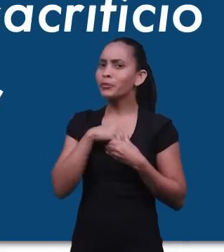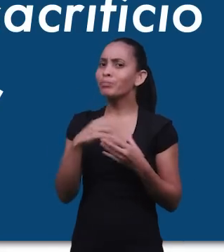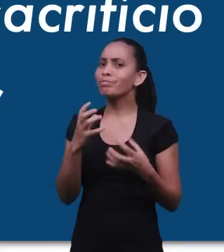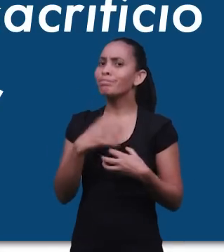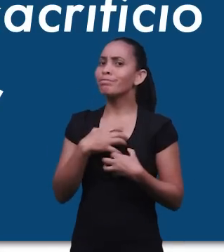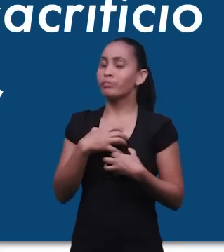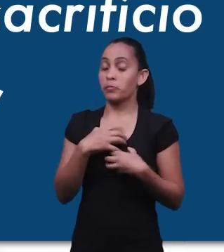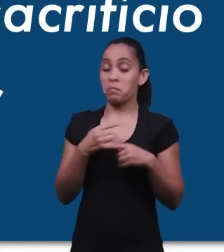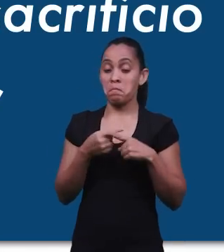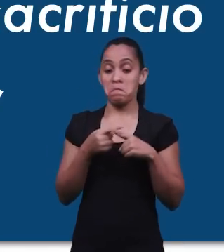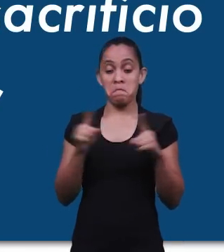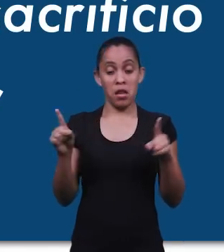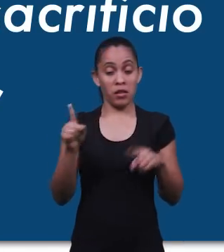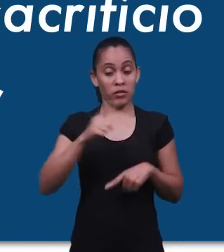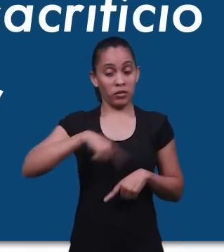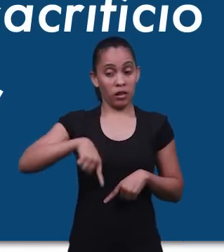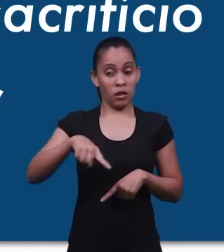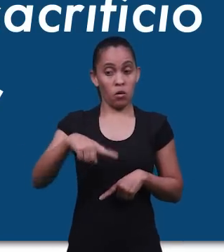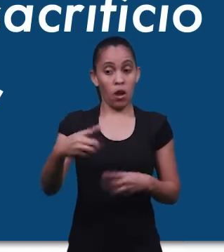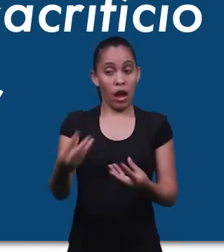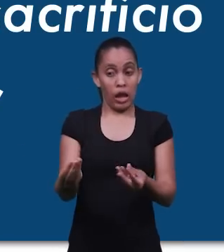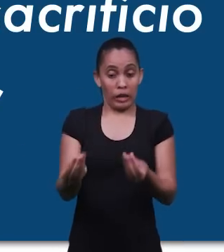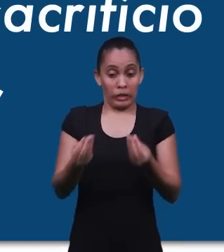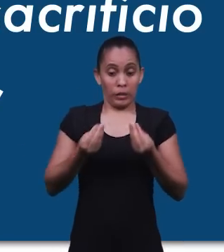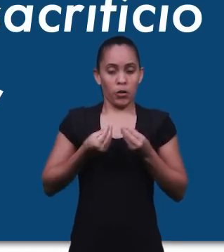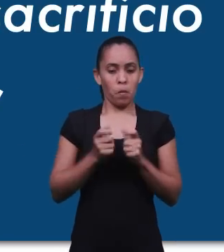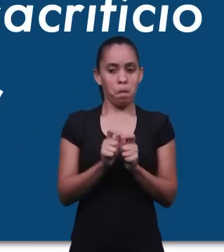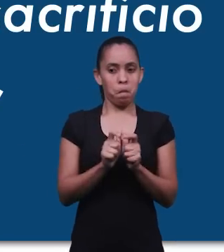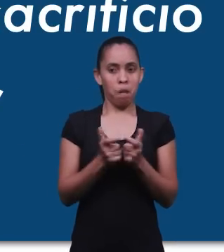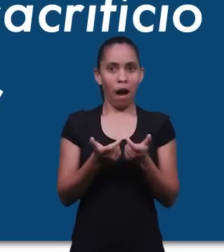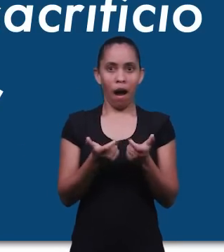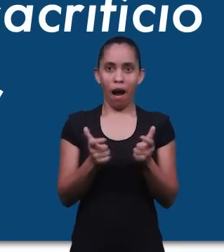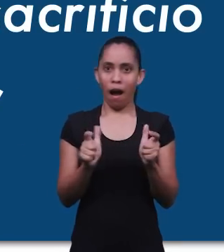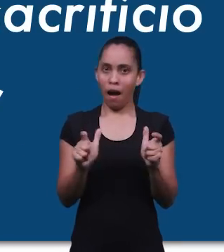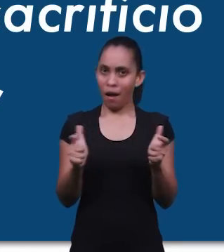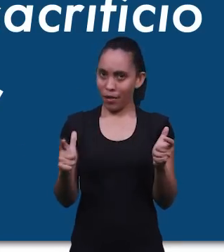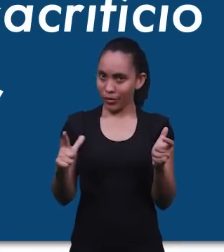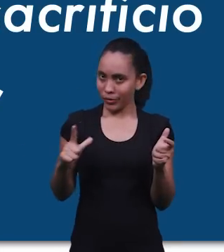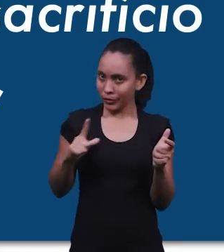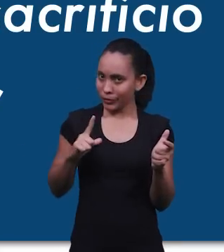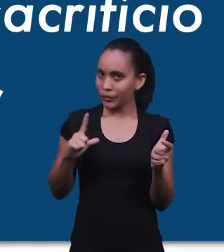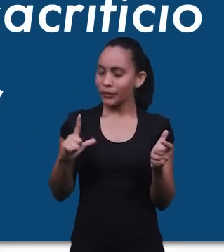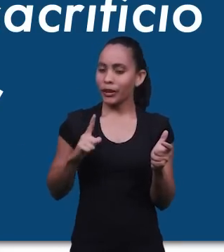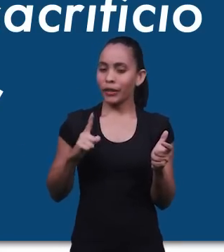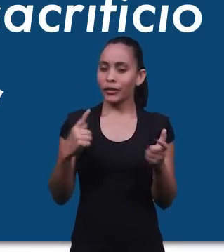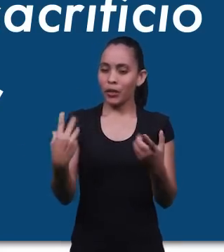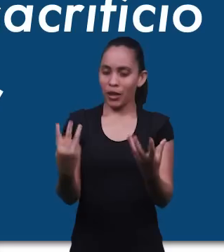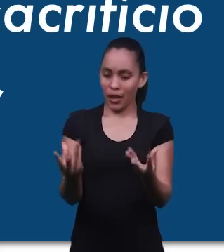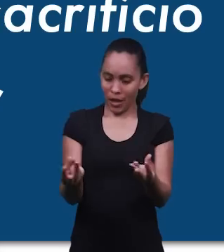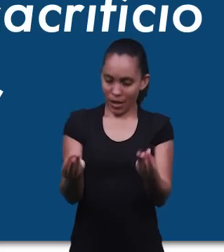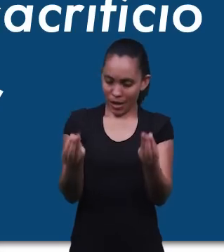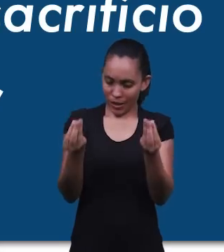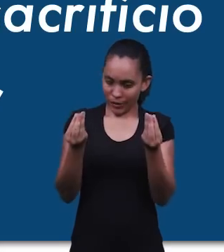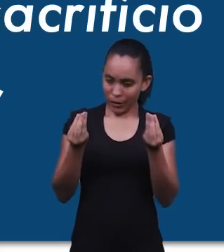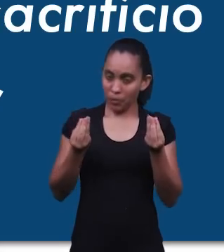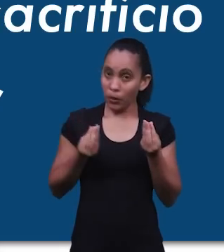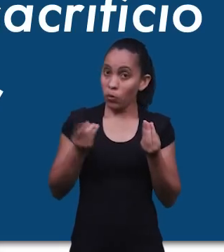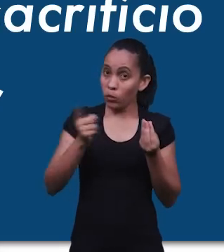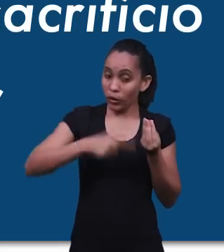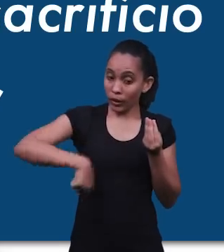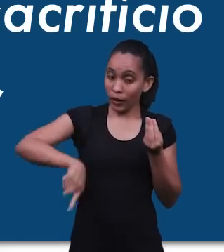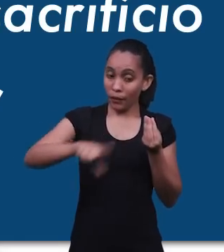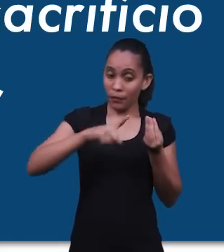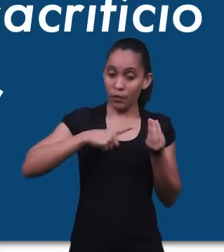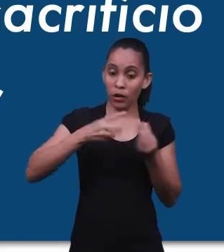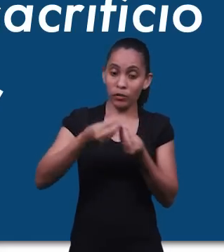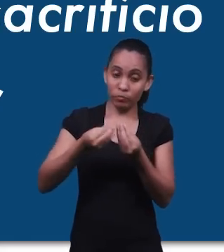Mas bastante tenho recebido e tenho abundância. Cheio estou depois que recebi de Epafrodito o que da vossa parte